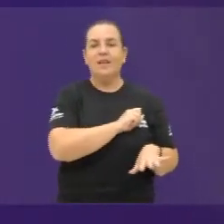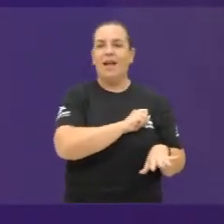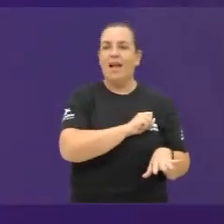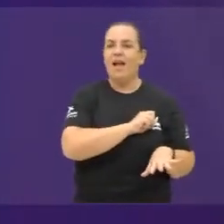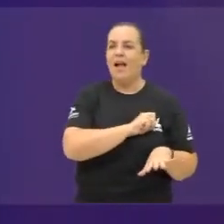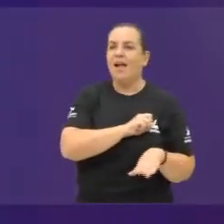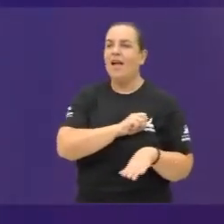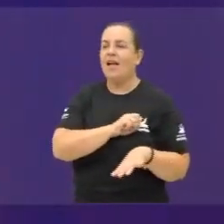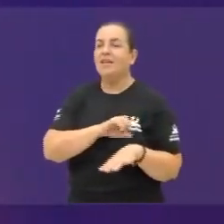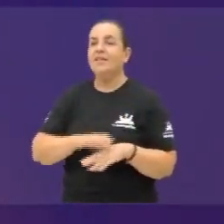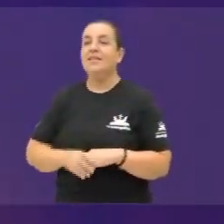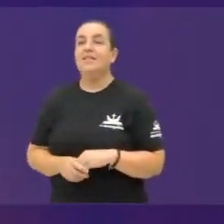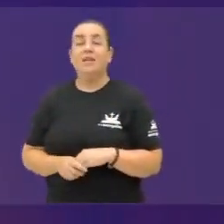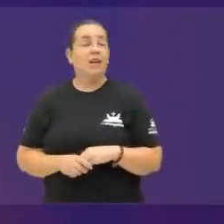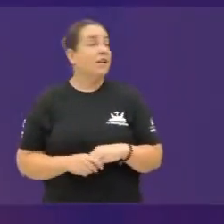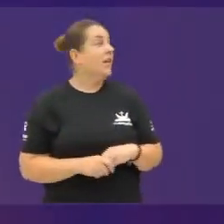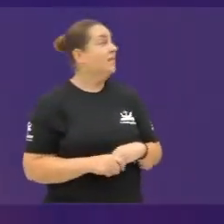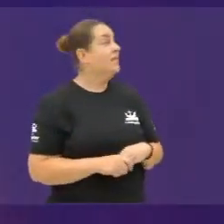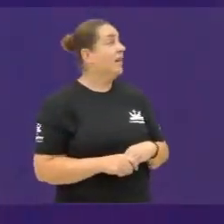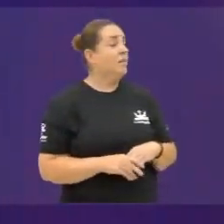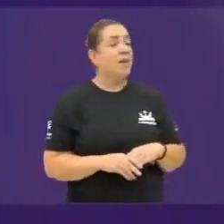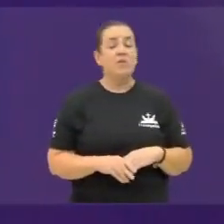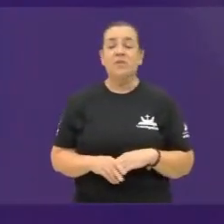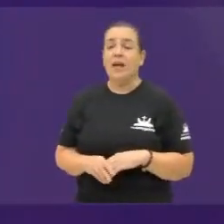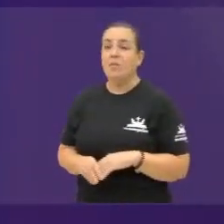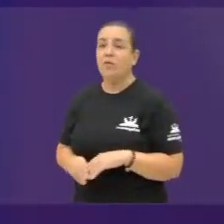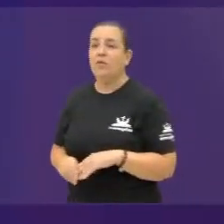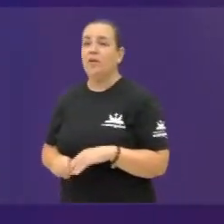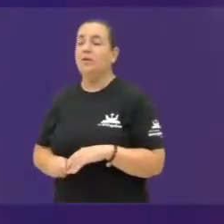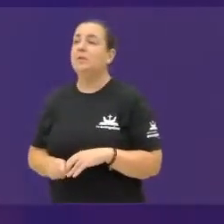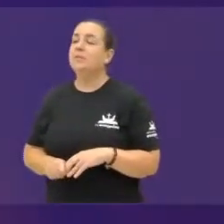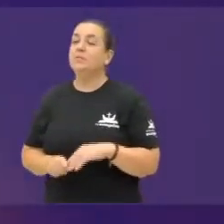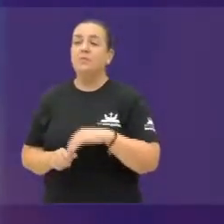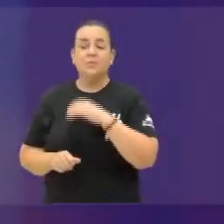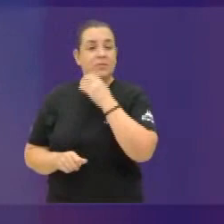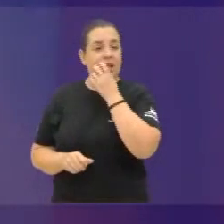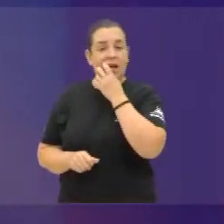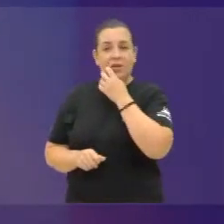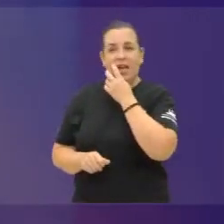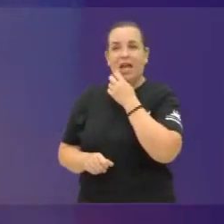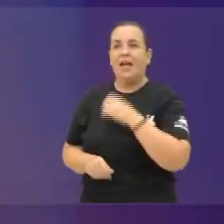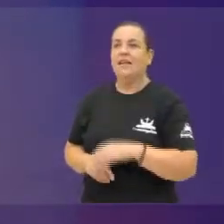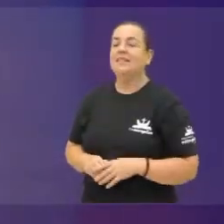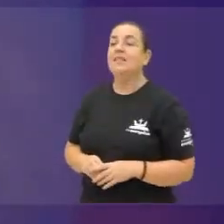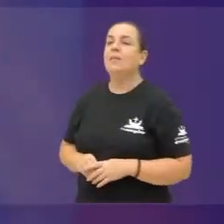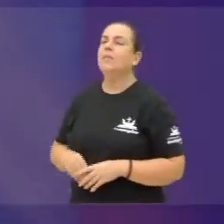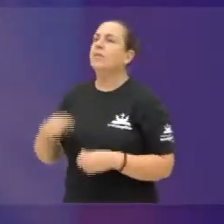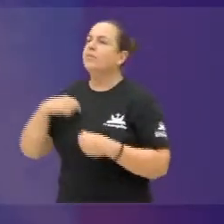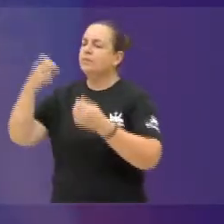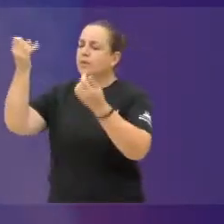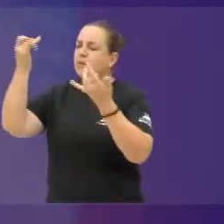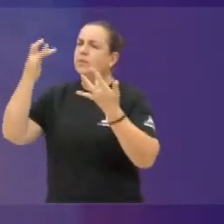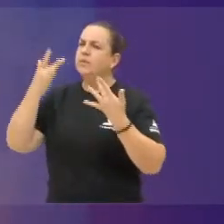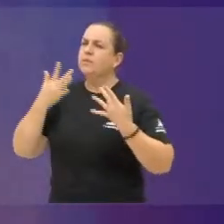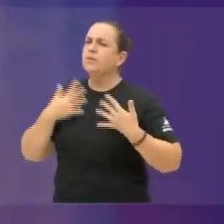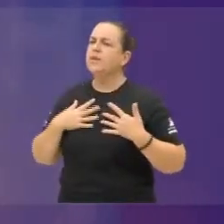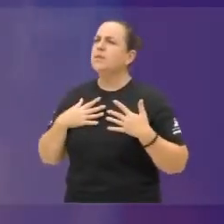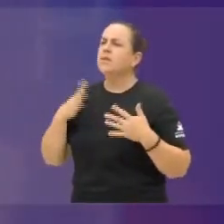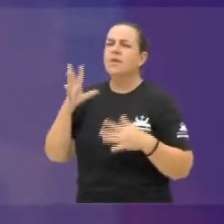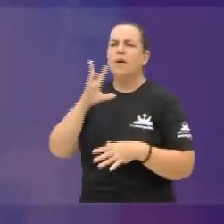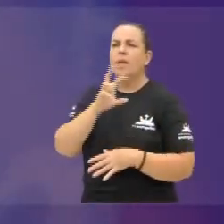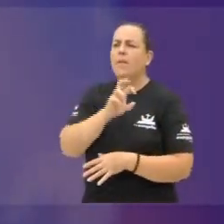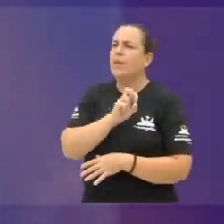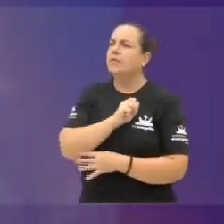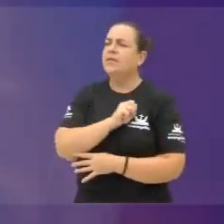de mim, tem o melhor pra mim. Cante. Sou abençoado, muito mais